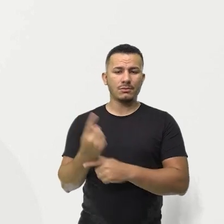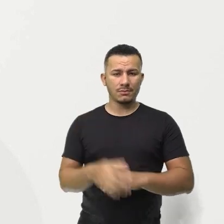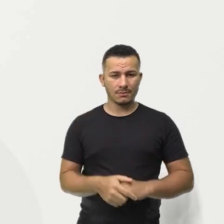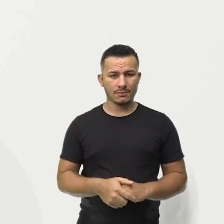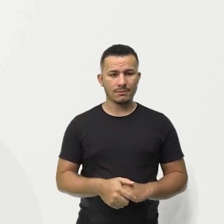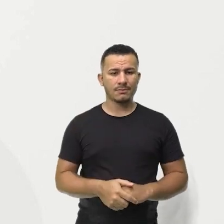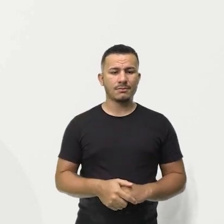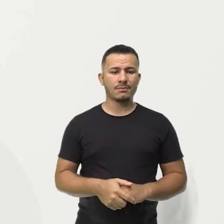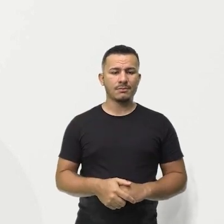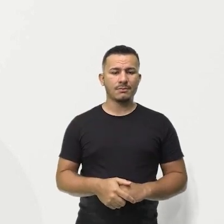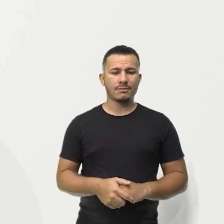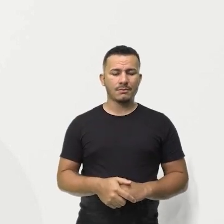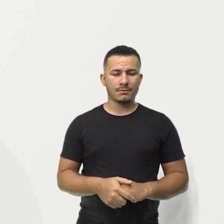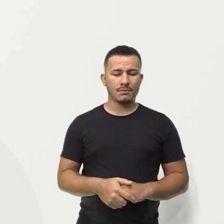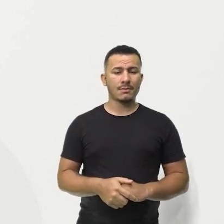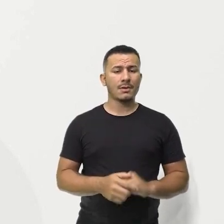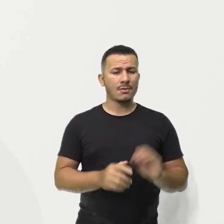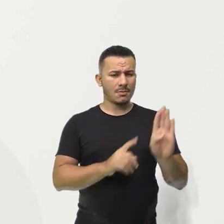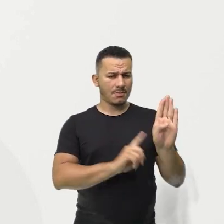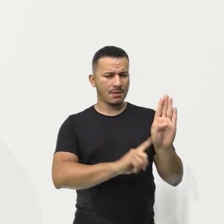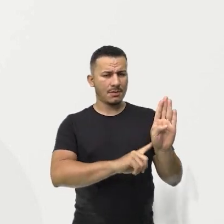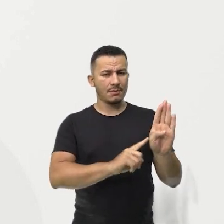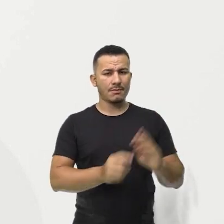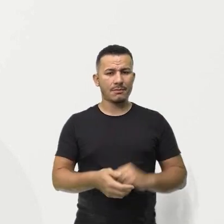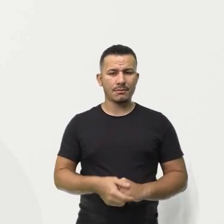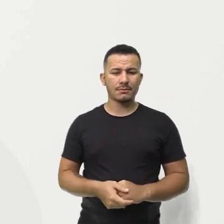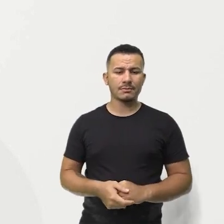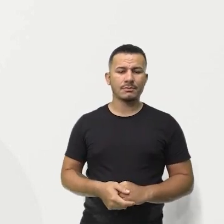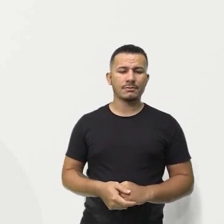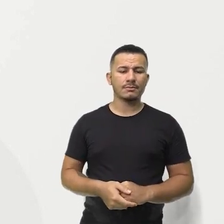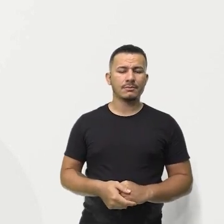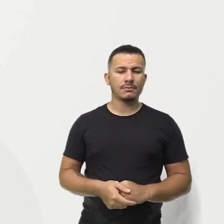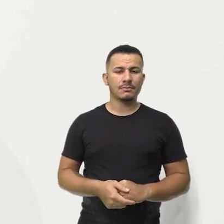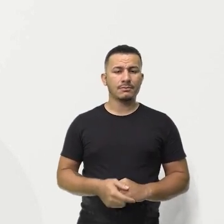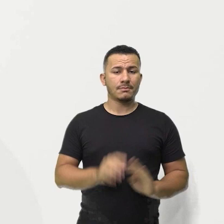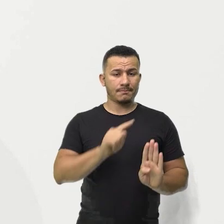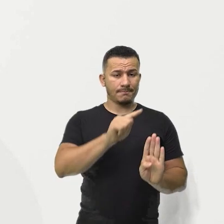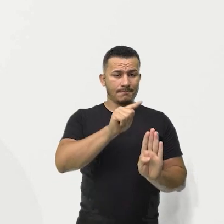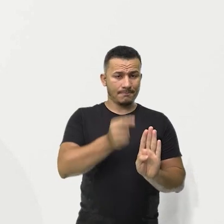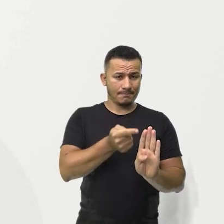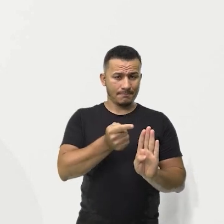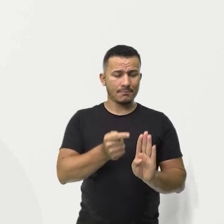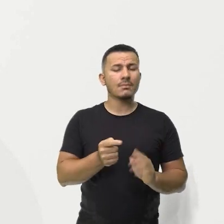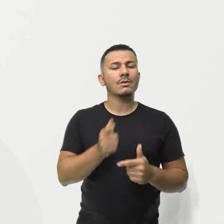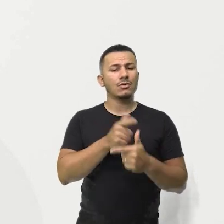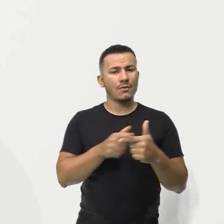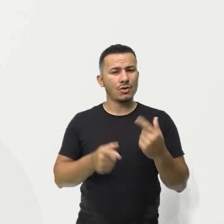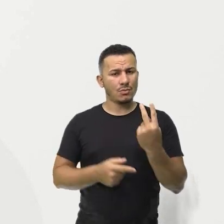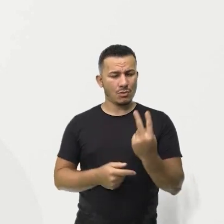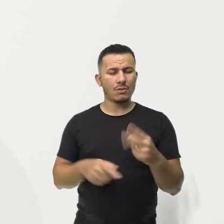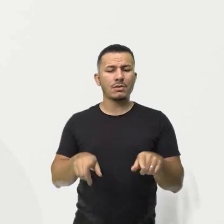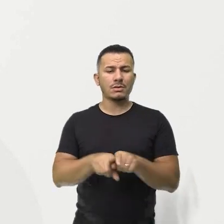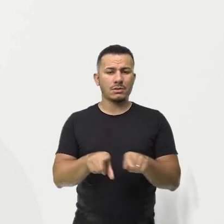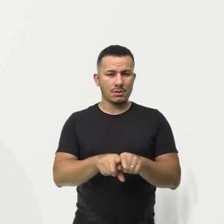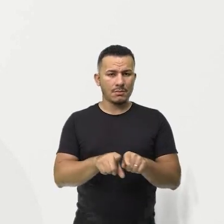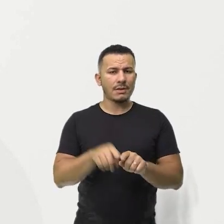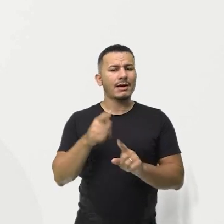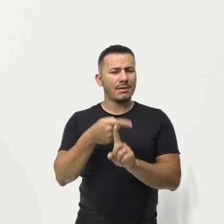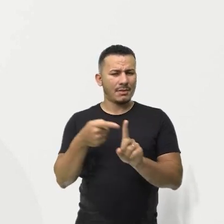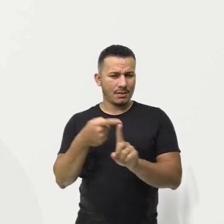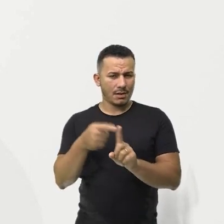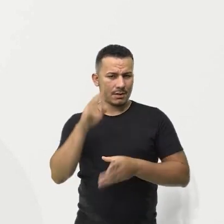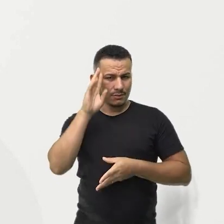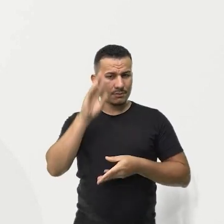chamamos de A', vai ficar, ó, dividindo 2 por 2, vai ser 1. 2 por 2 também vai